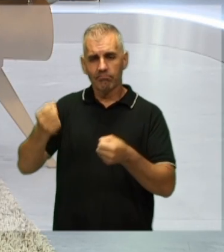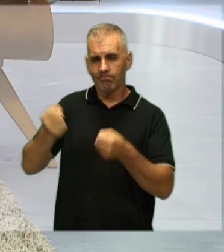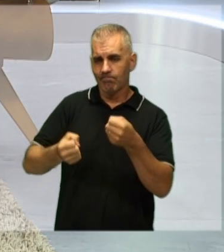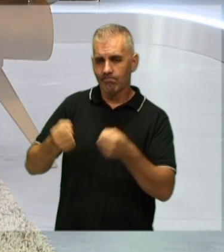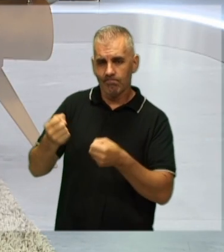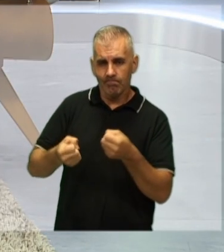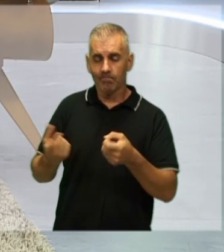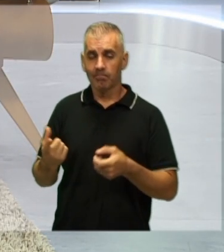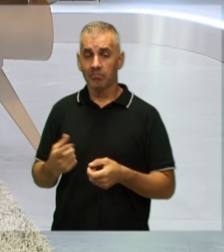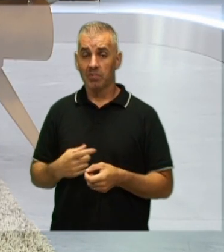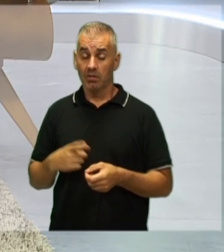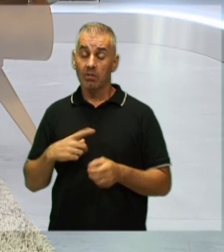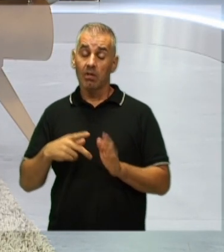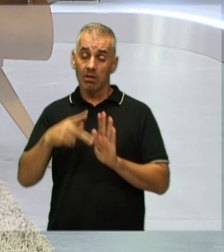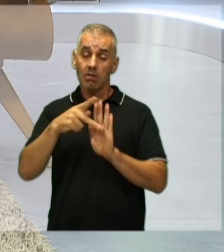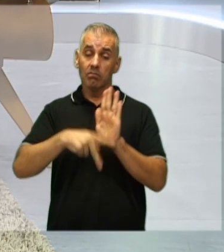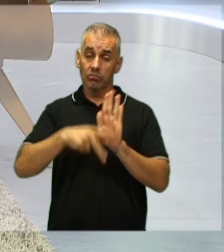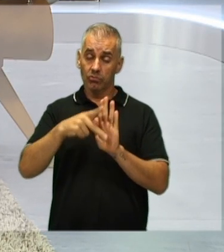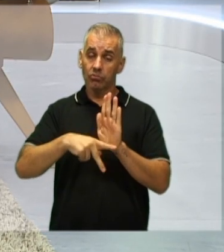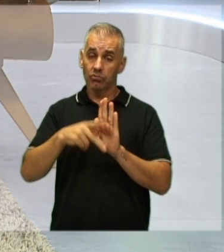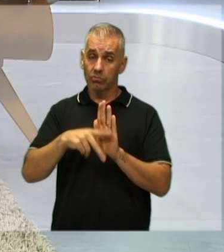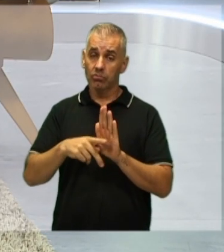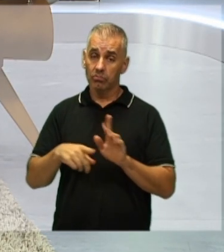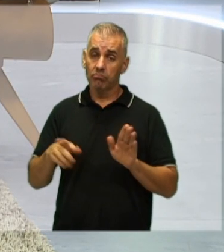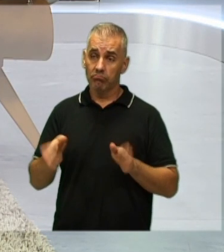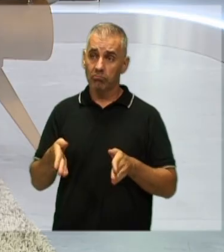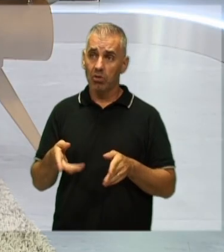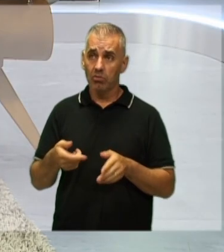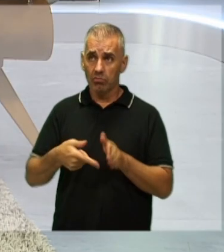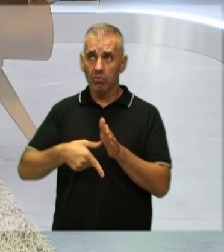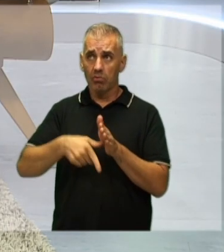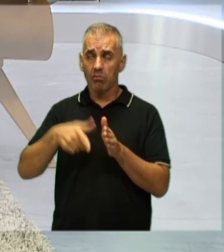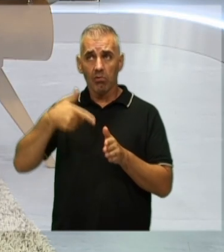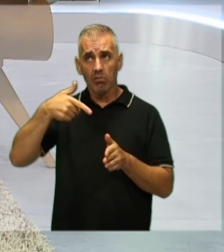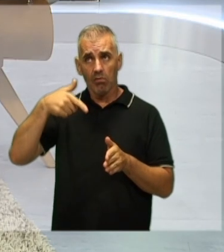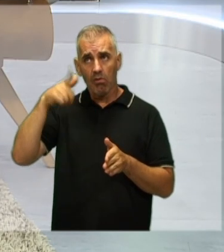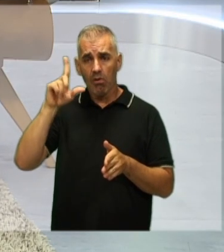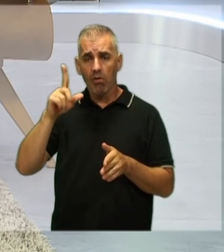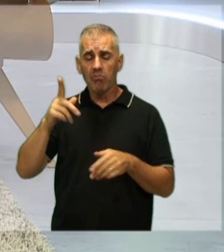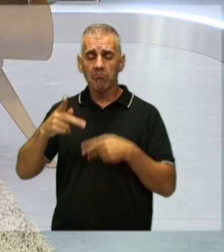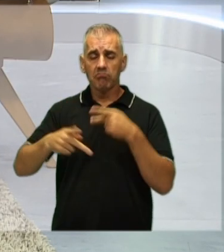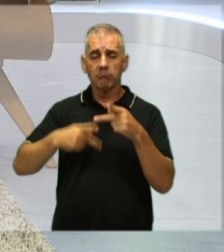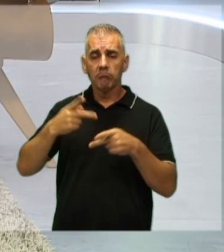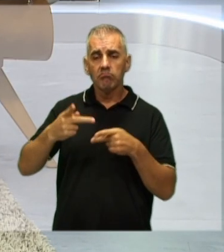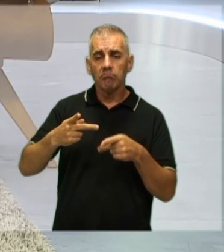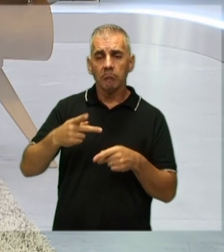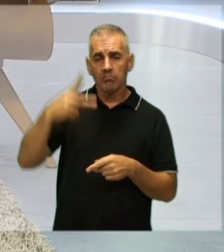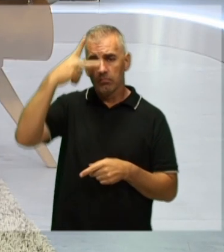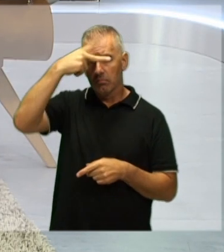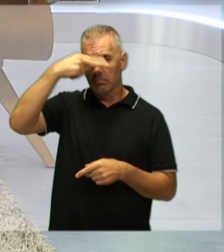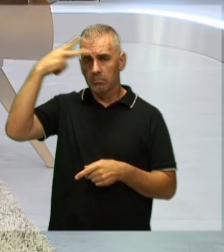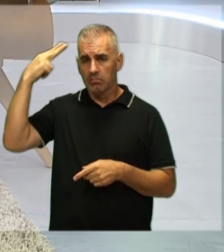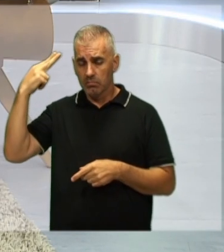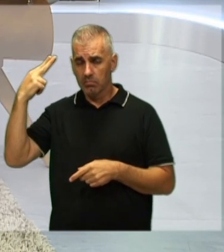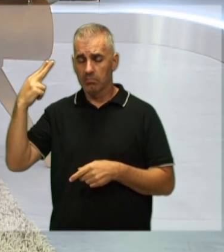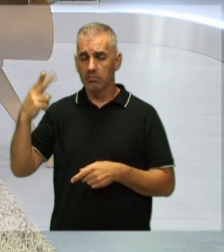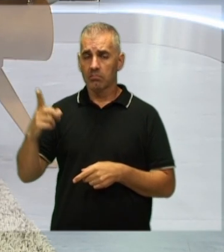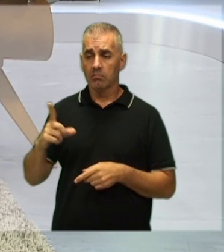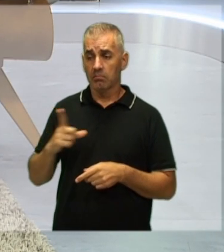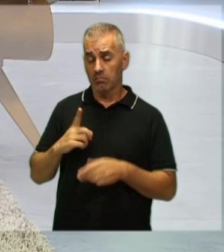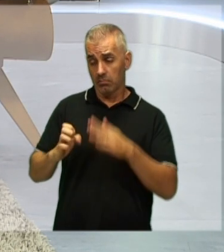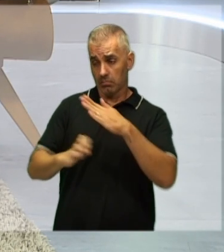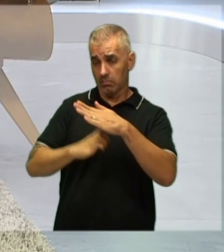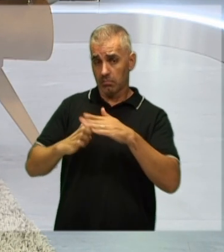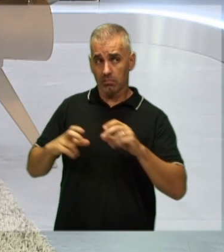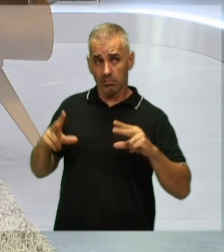gente tem alguns projetos, inclusive falei ontem com o prefeito a respeito dessa parceria público-privada, que eu acabei de falar contigo ali da GDC, por